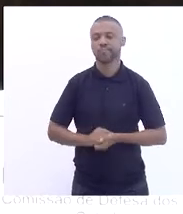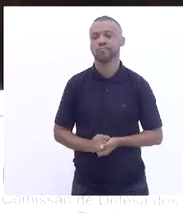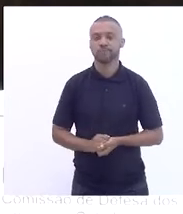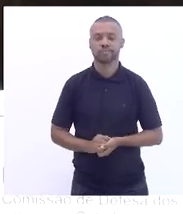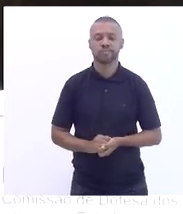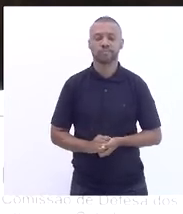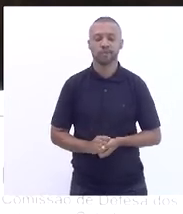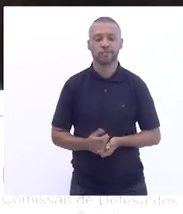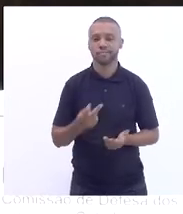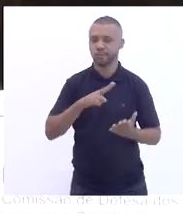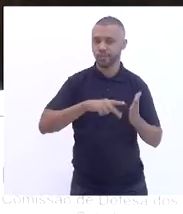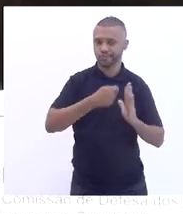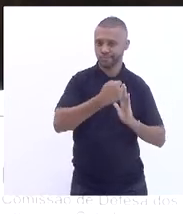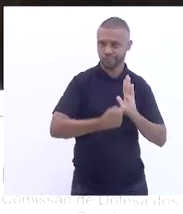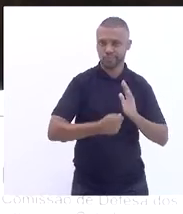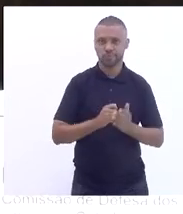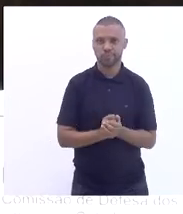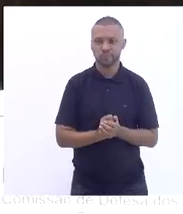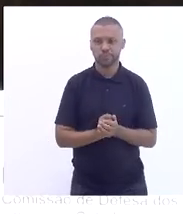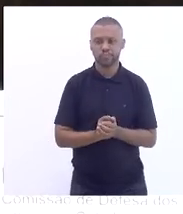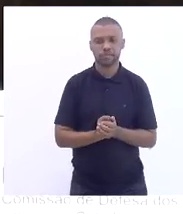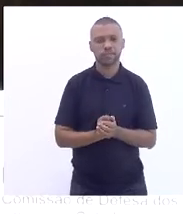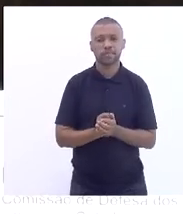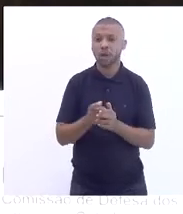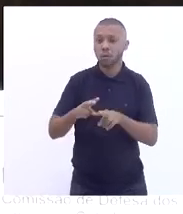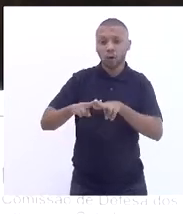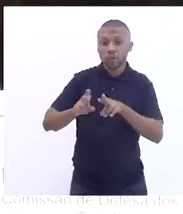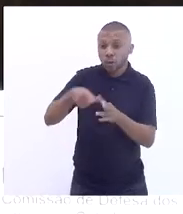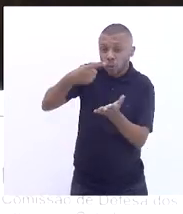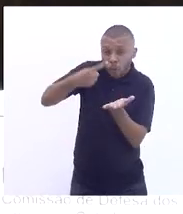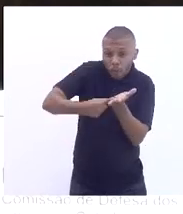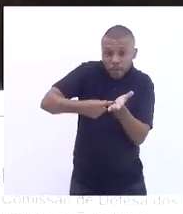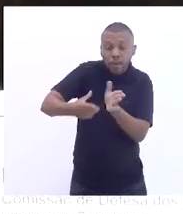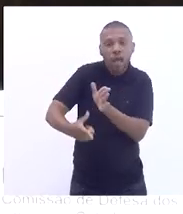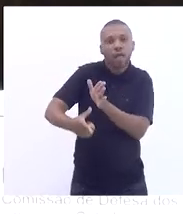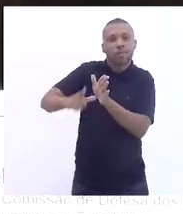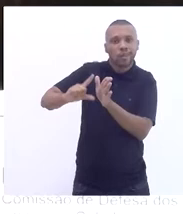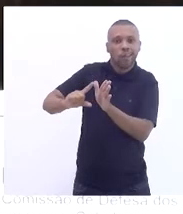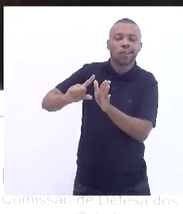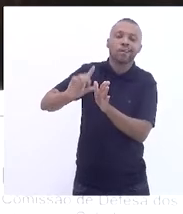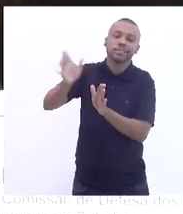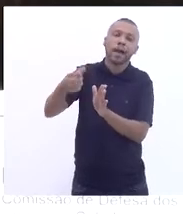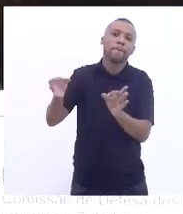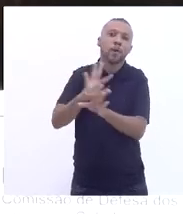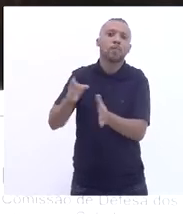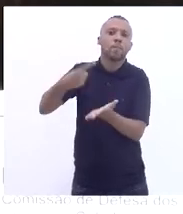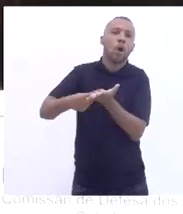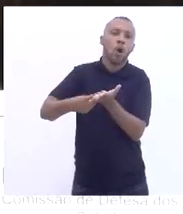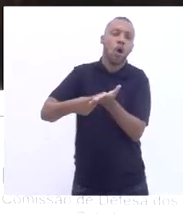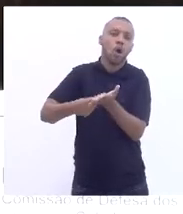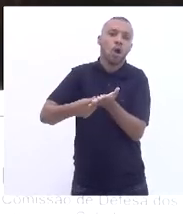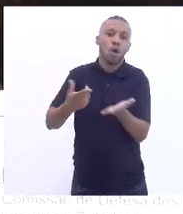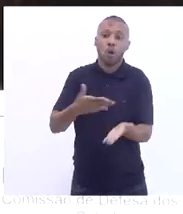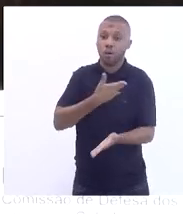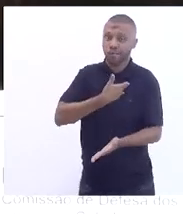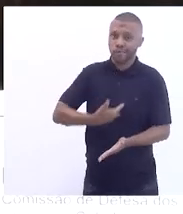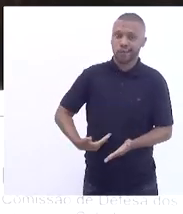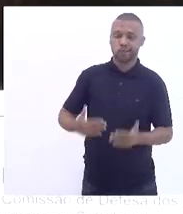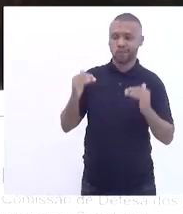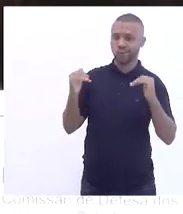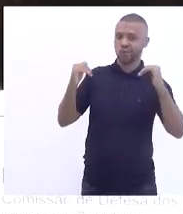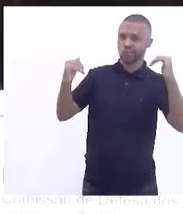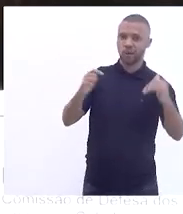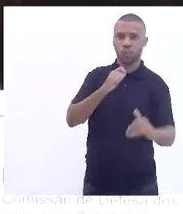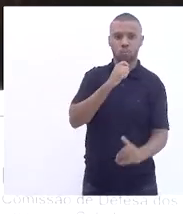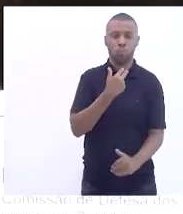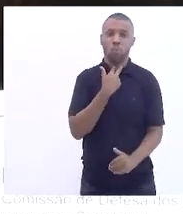a compromissos anteriormente agendados o Excelentíssimo Senhor Governador Não poderá comparecer